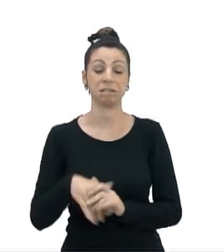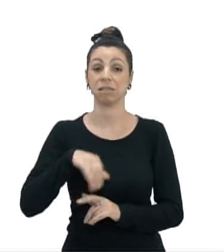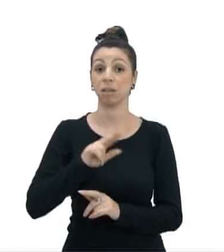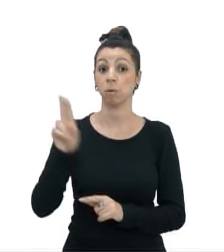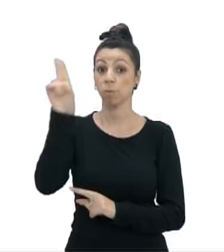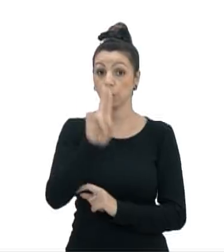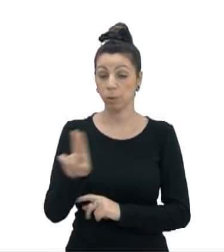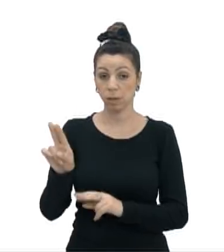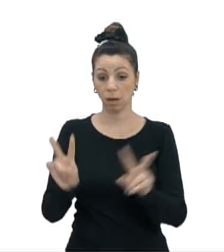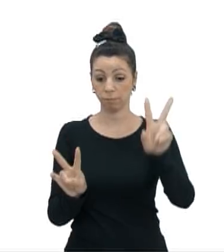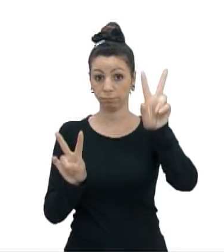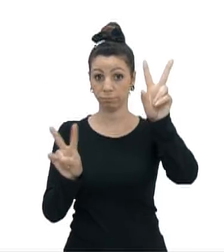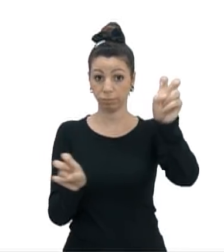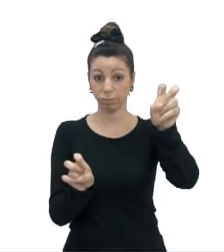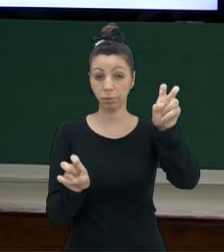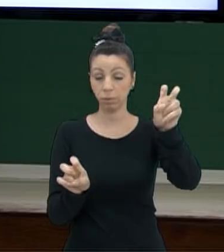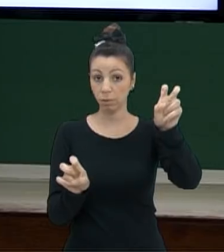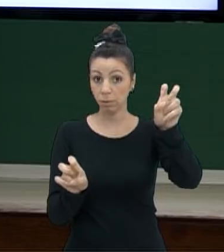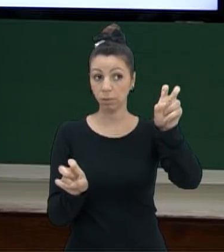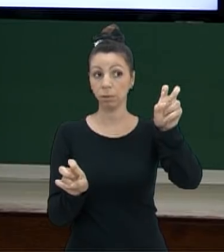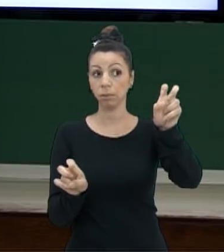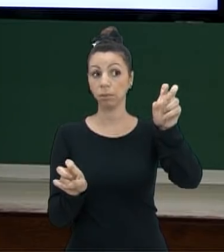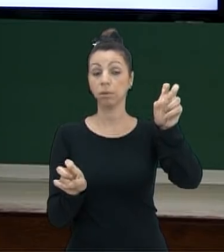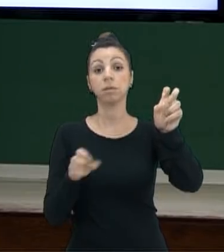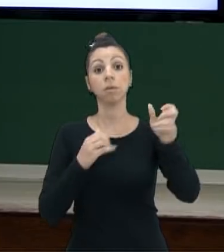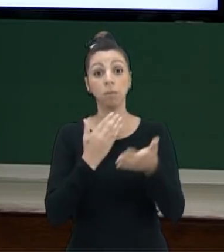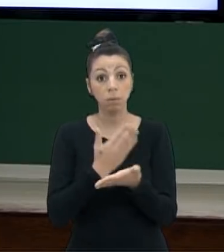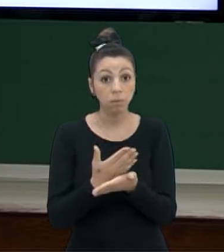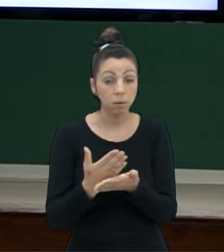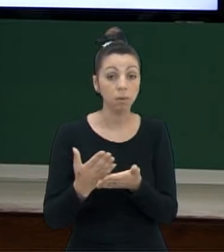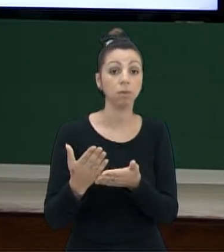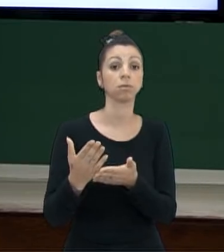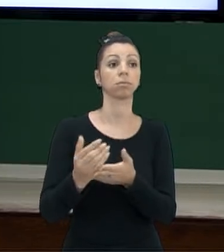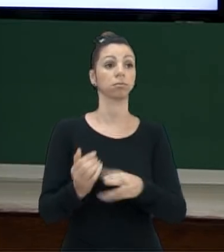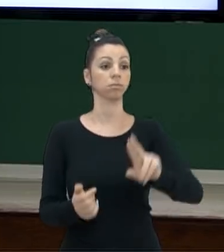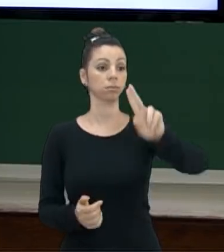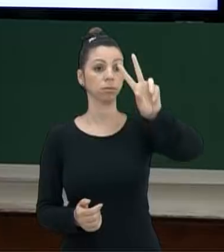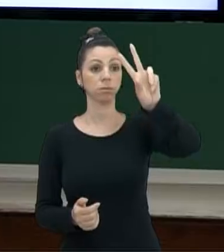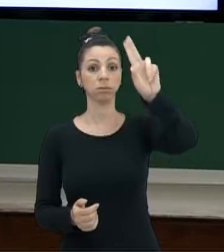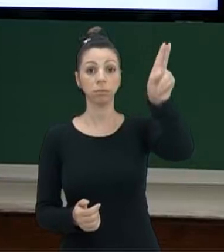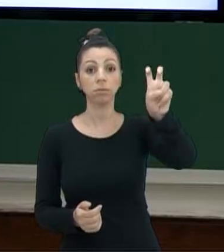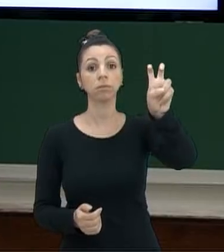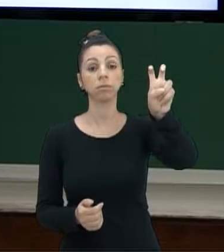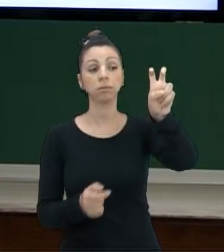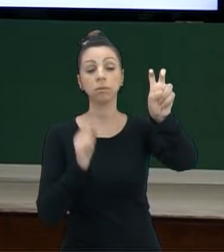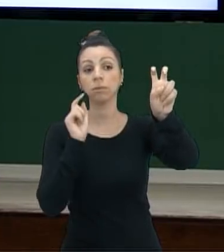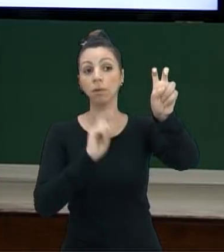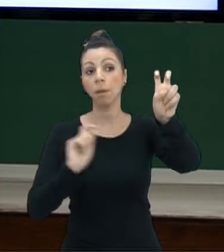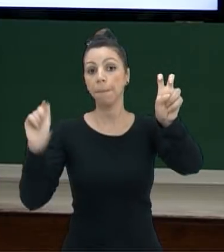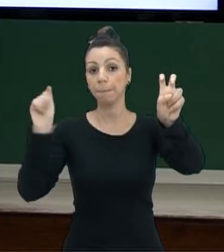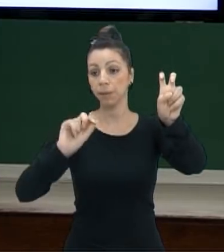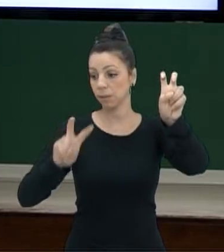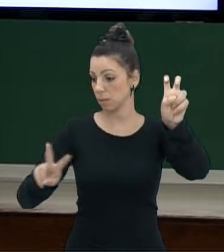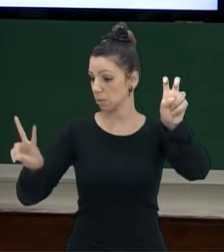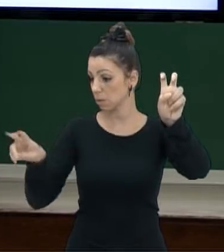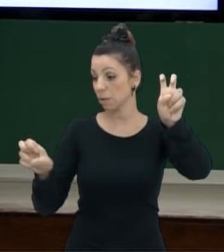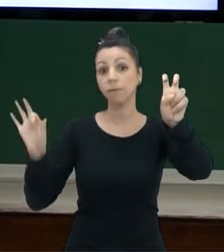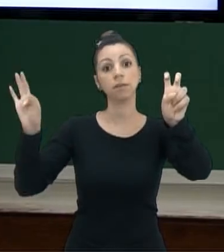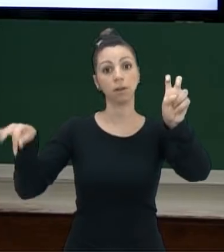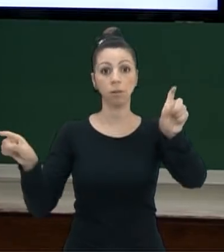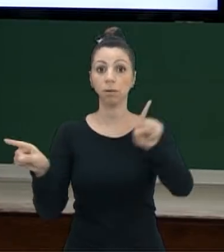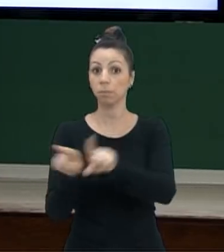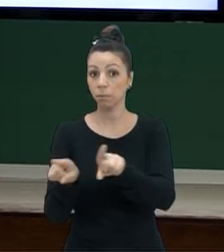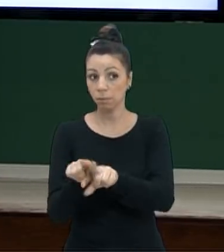usar aspas duplas ou simples, se eu começar com as aspas aqui, eu tenho que terminar com